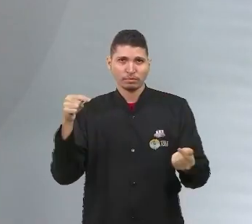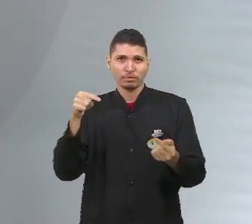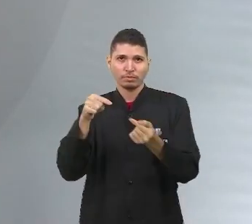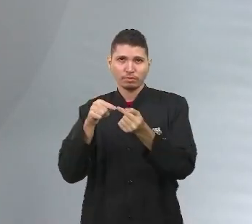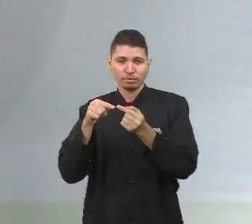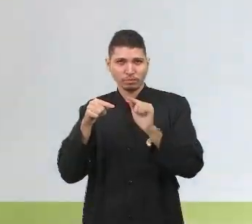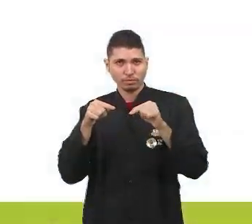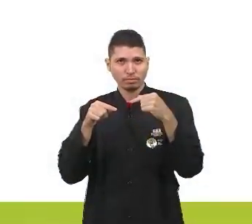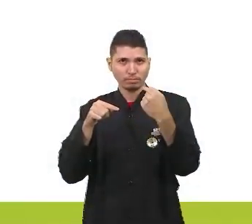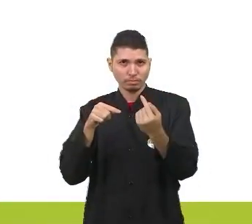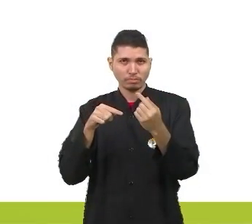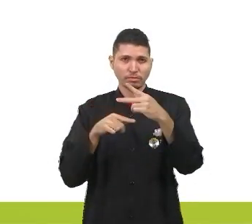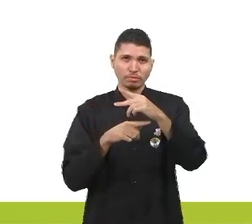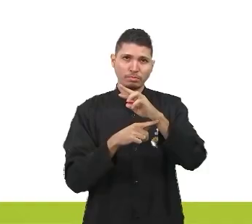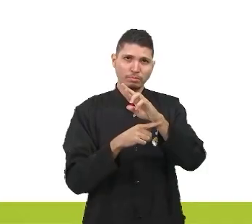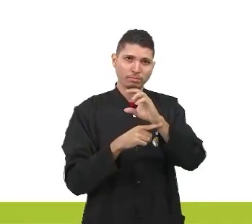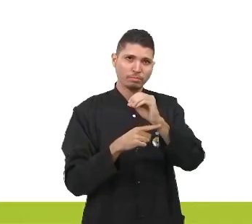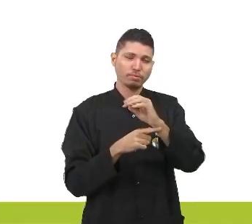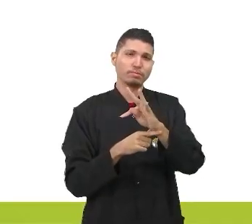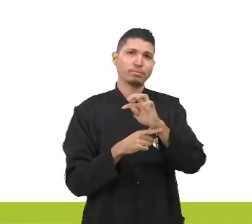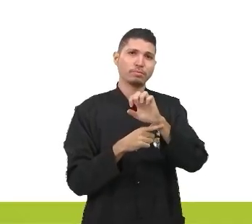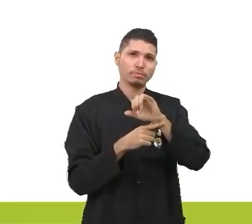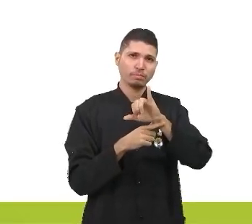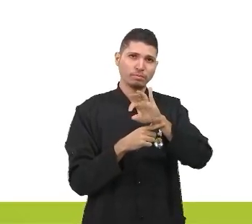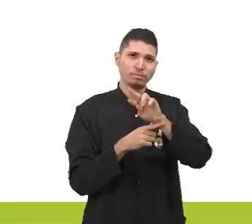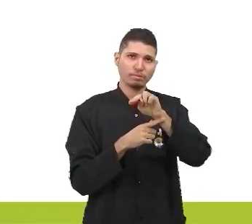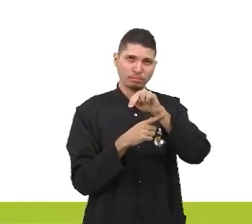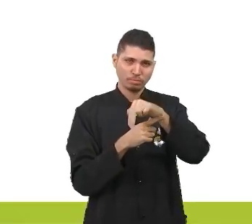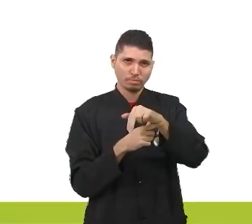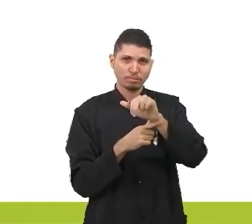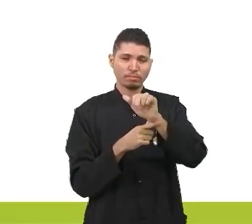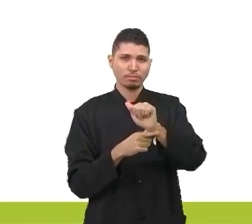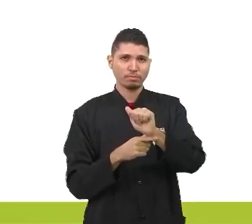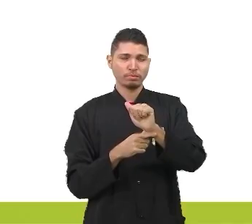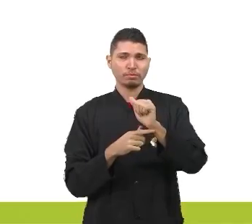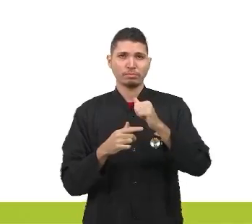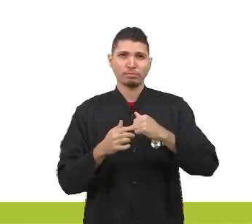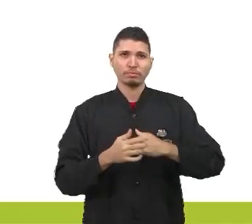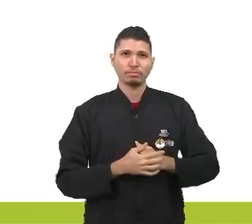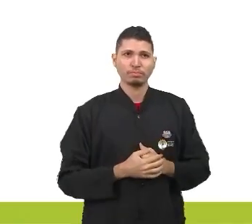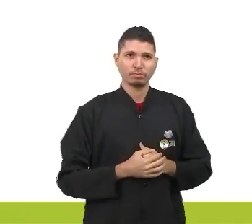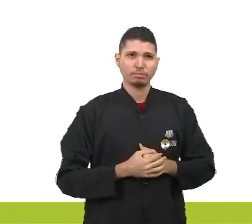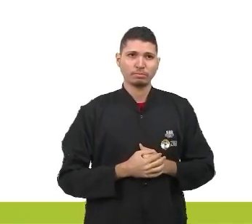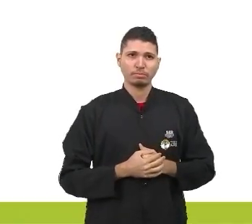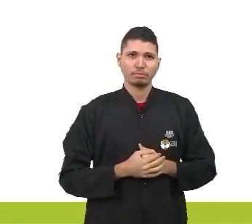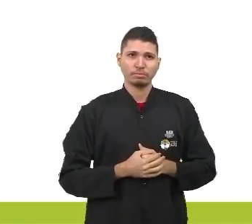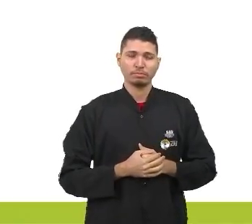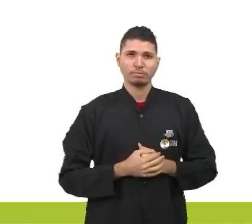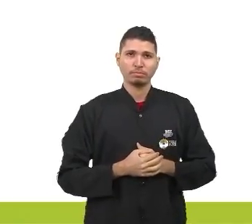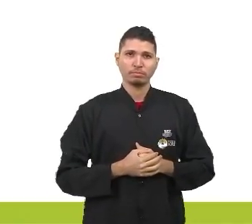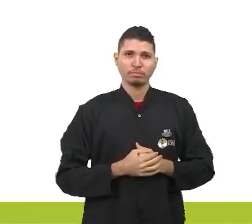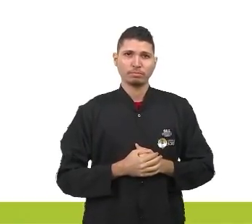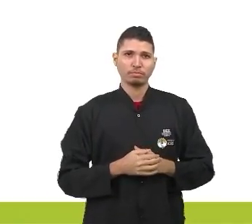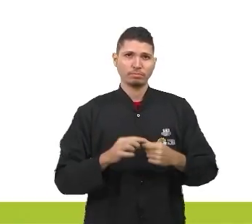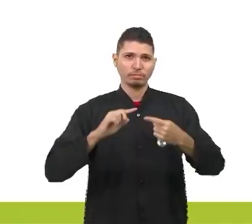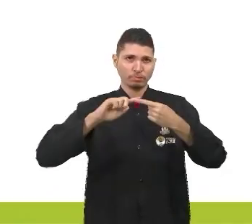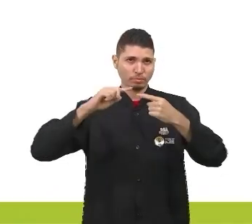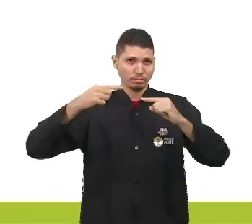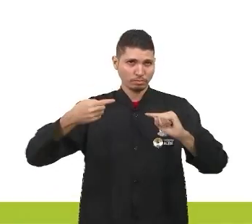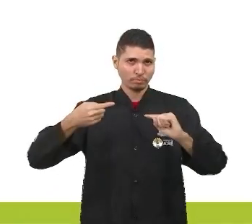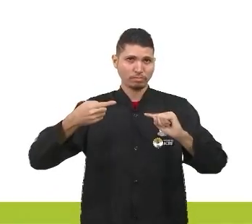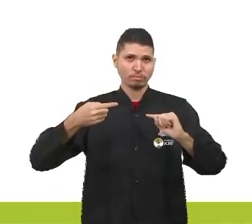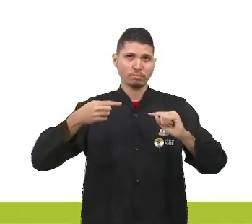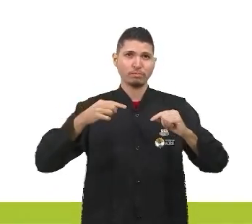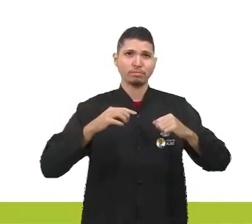Vamos adiante. O que tem mais? Vamos lembrar aqui que o RNA mensageiro, ele